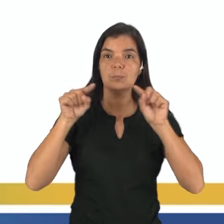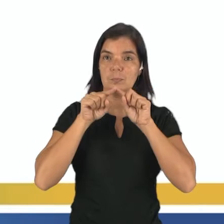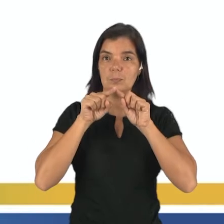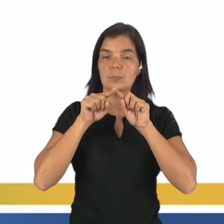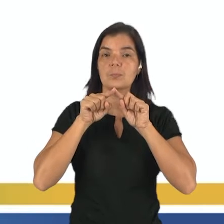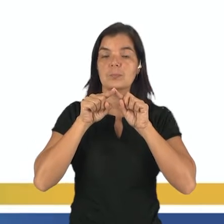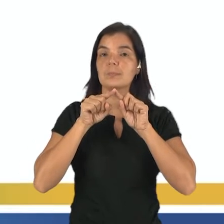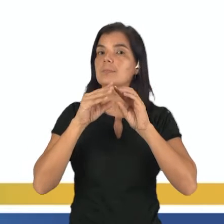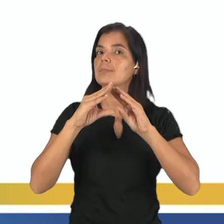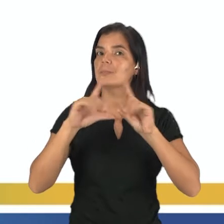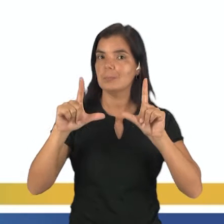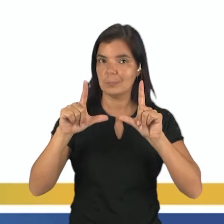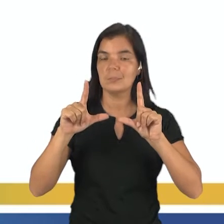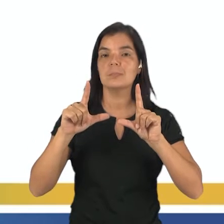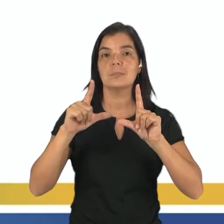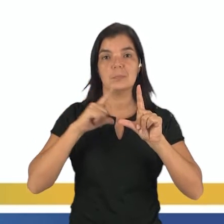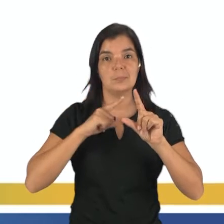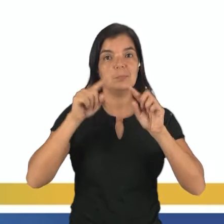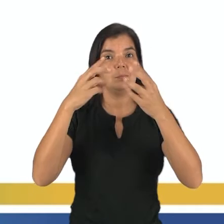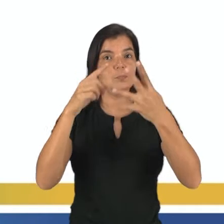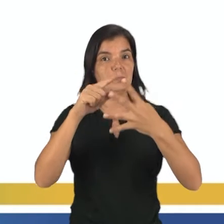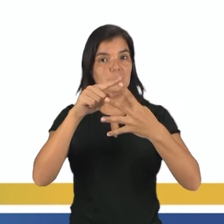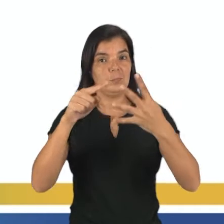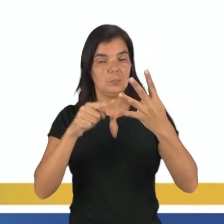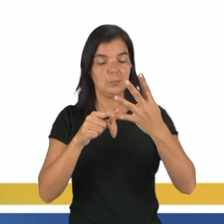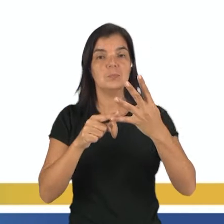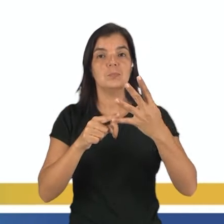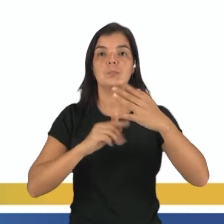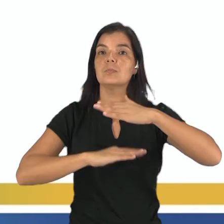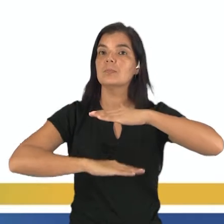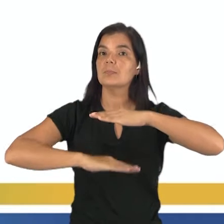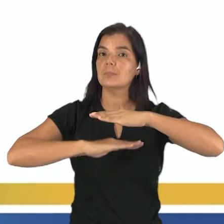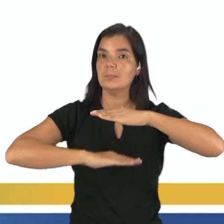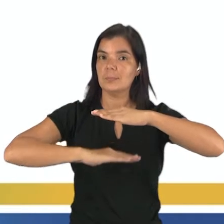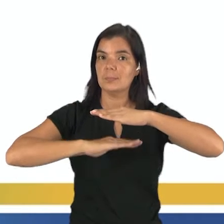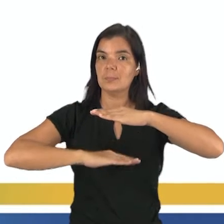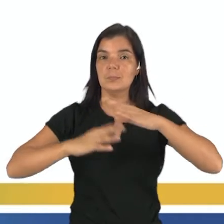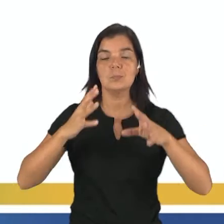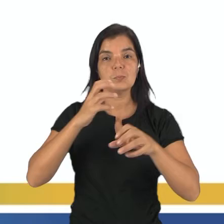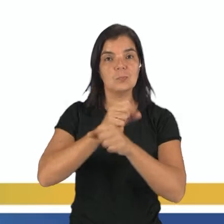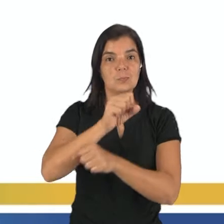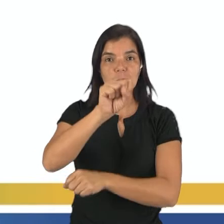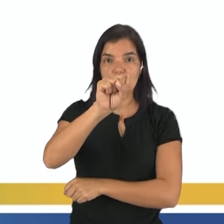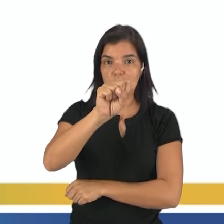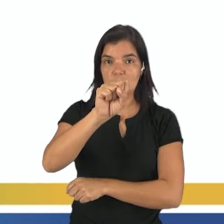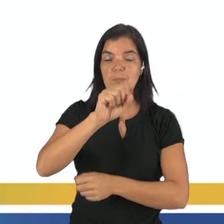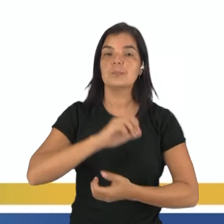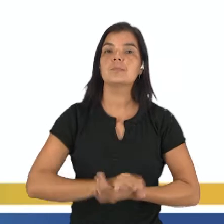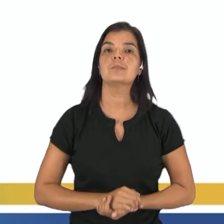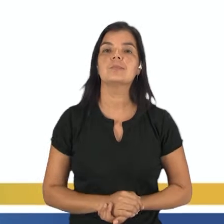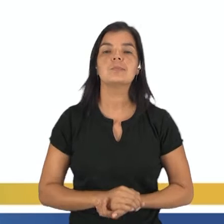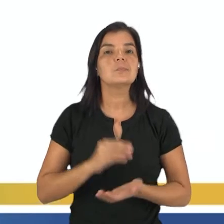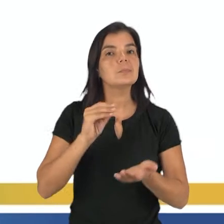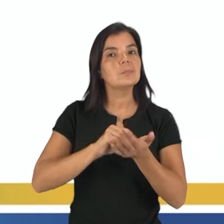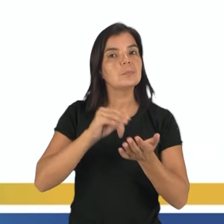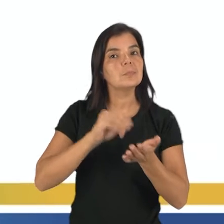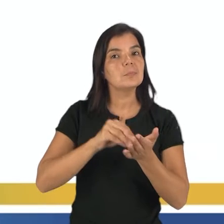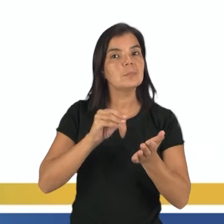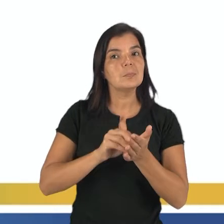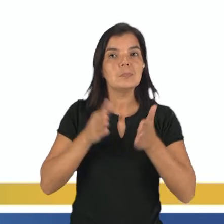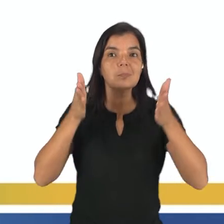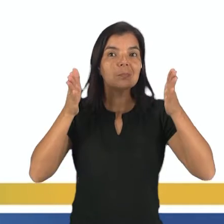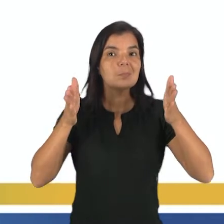cima, logicamente, nós vamos ter 4 arestas também embaixo, totalizando 8 arestas. E falta agora as